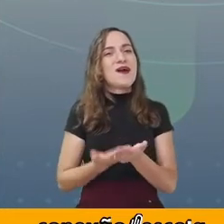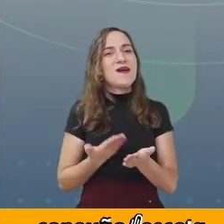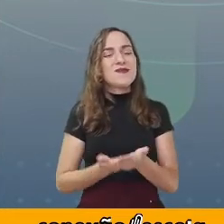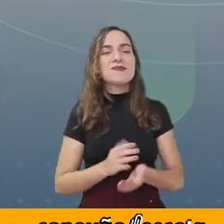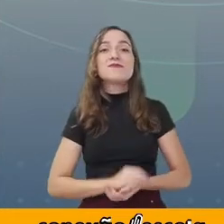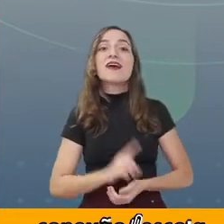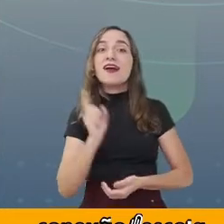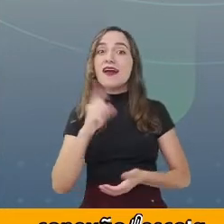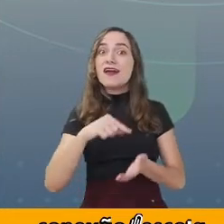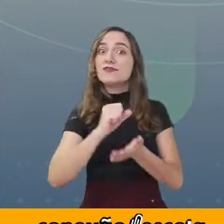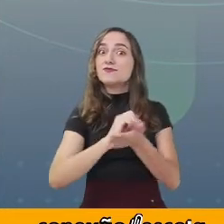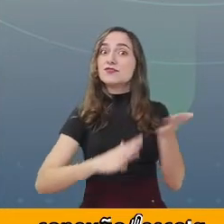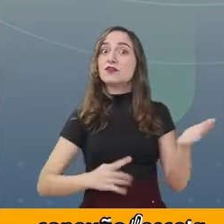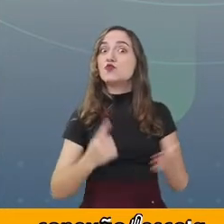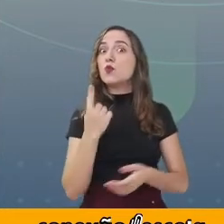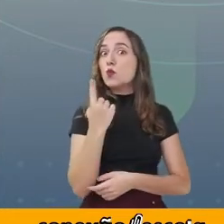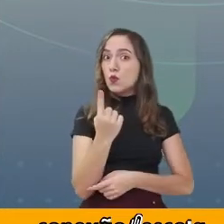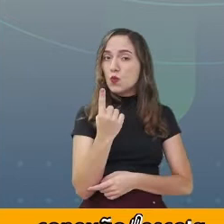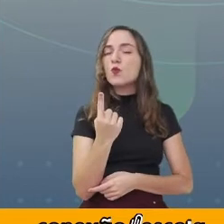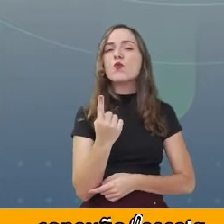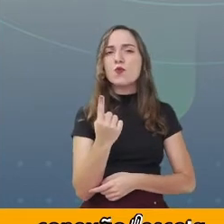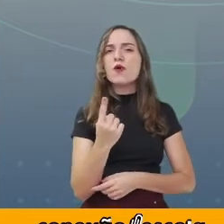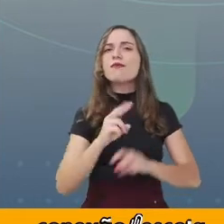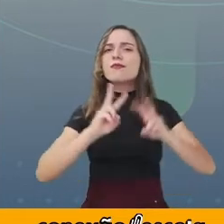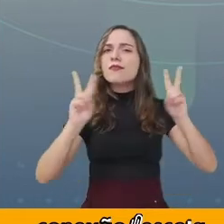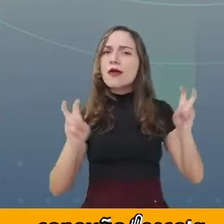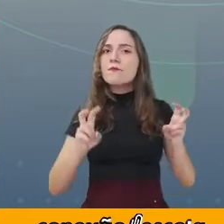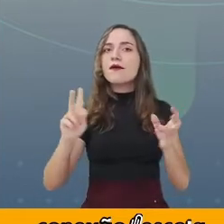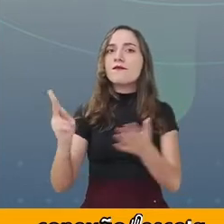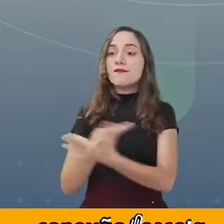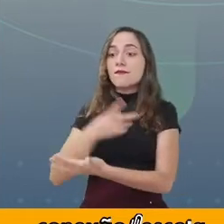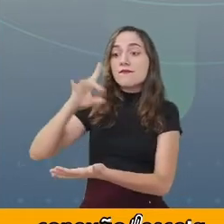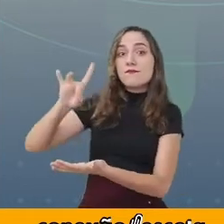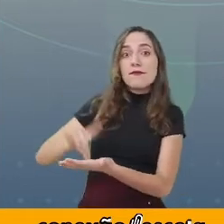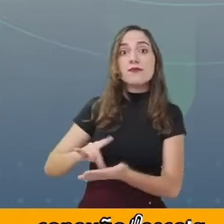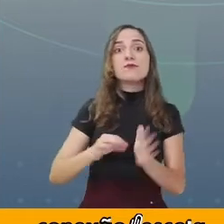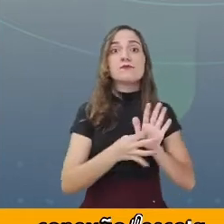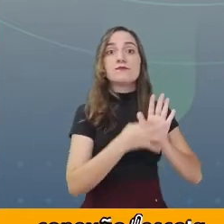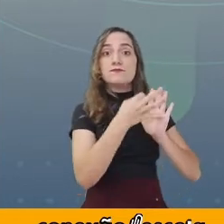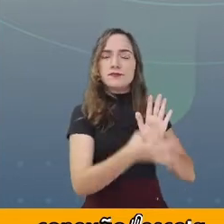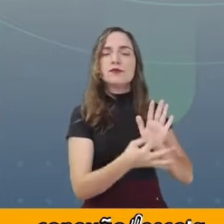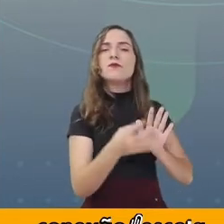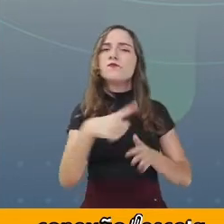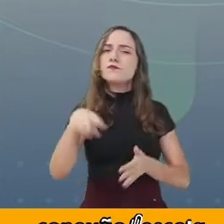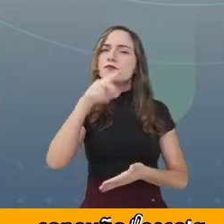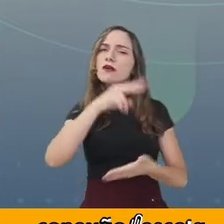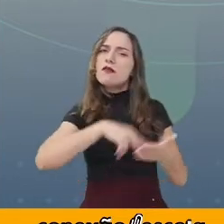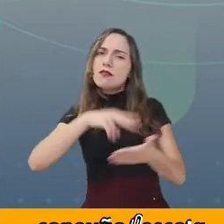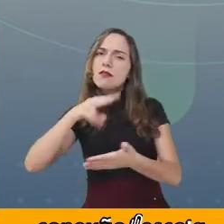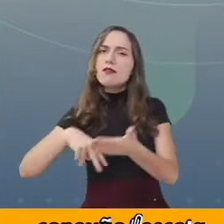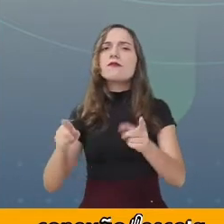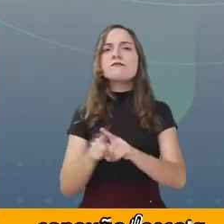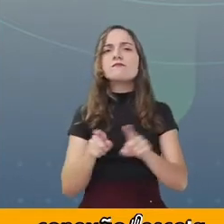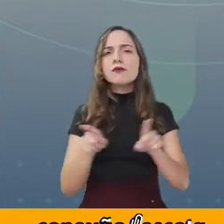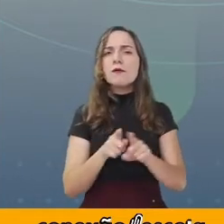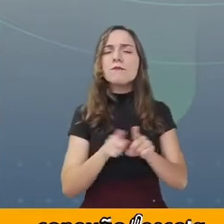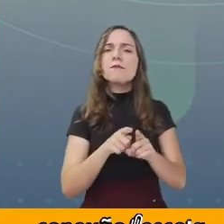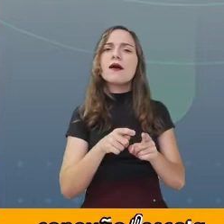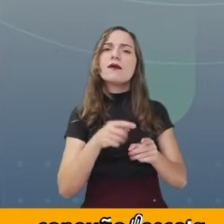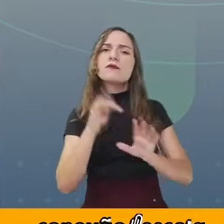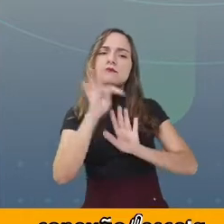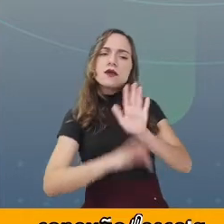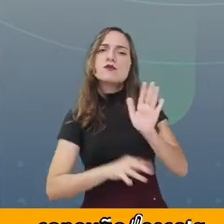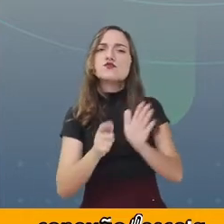aula. Atividade 1. Fato e opinião. Lendo e comentando